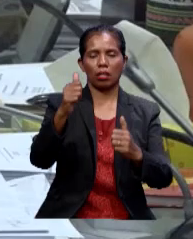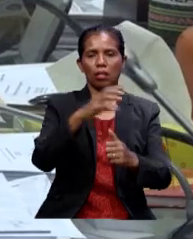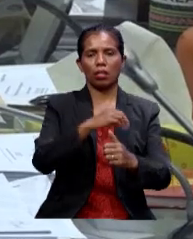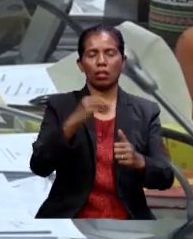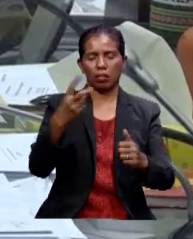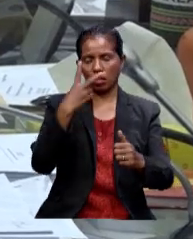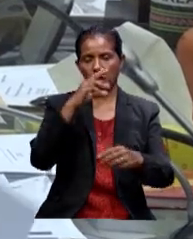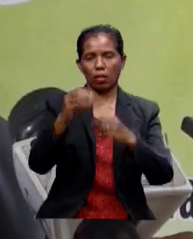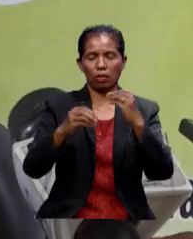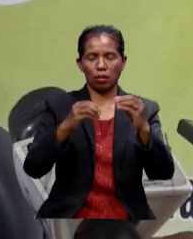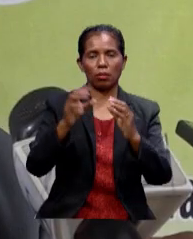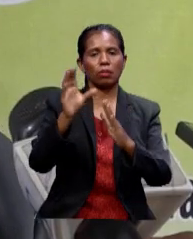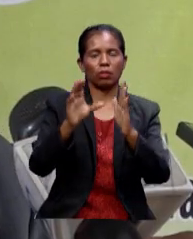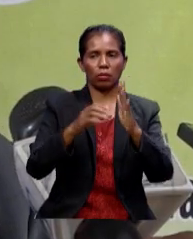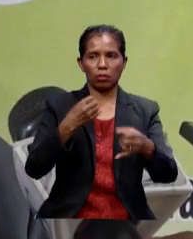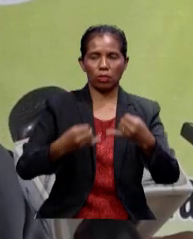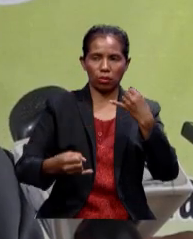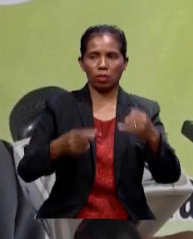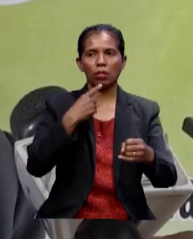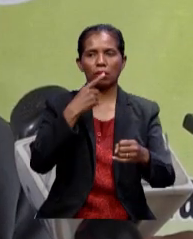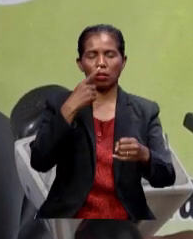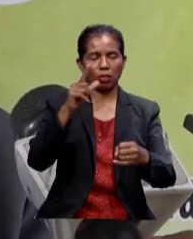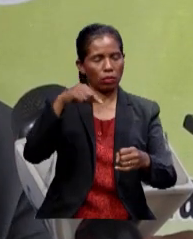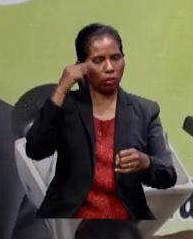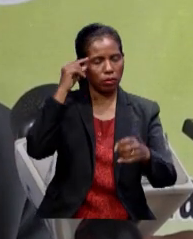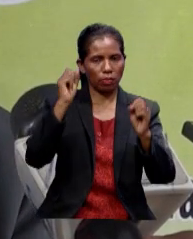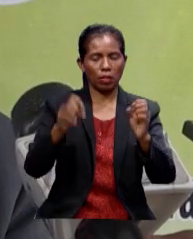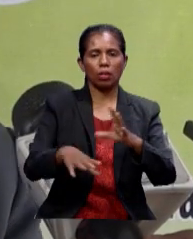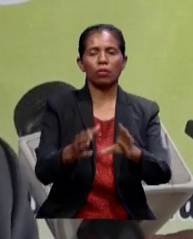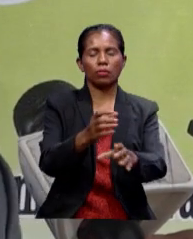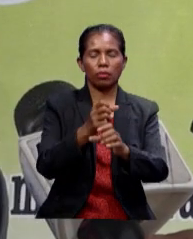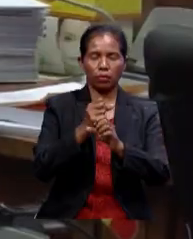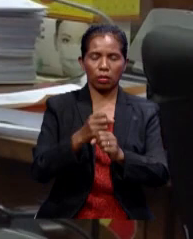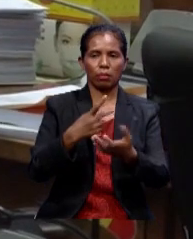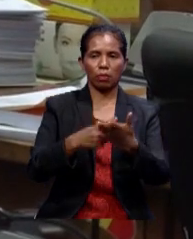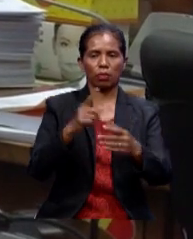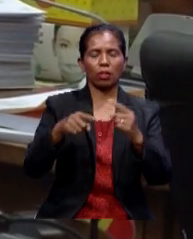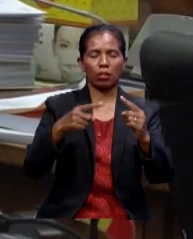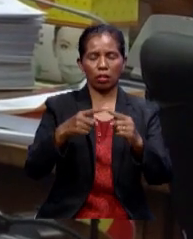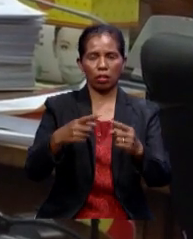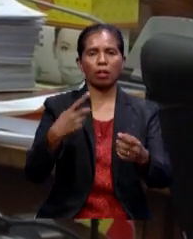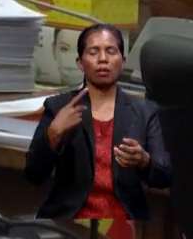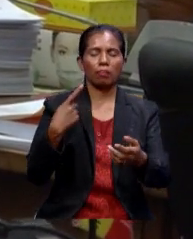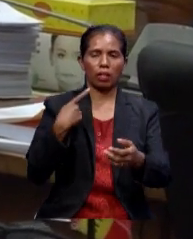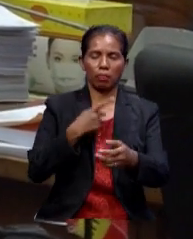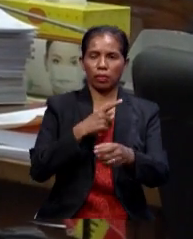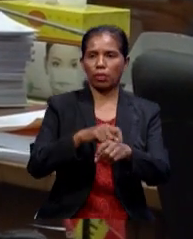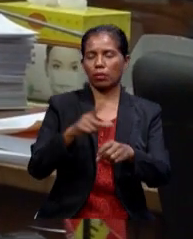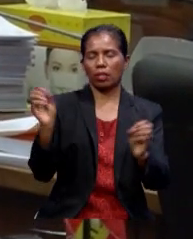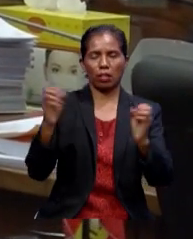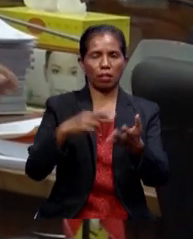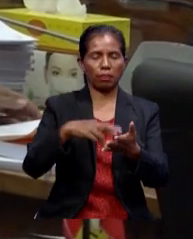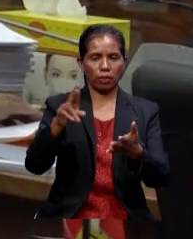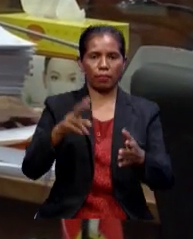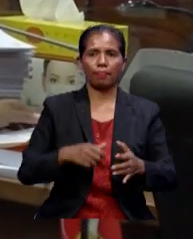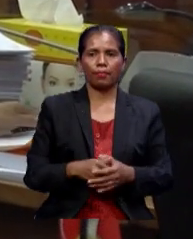maktrata assunto constitucional no justiça, explica, possibilidade de governo bele retira proposta ba hira Parlamento Nacional la aprova. É uma questão de